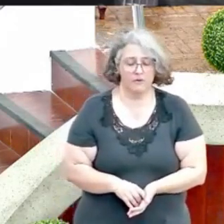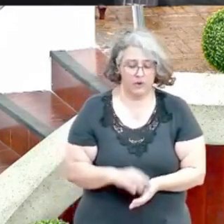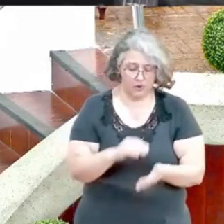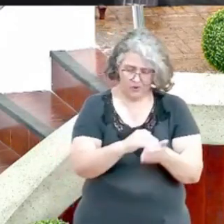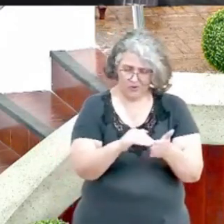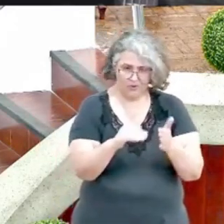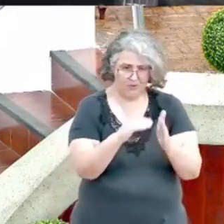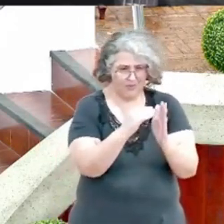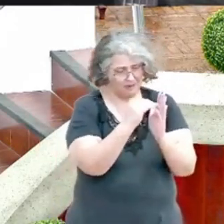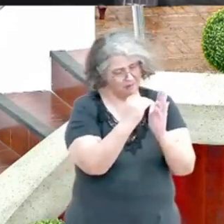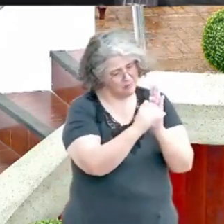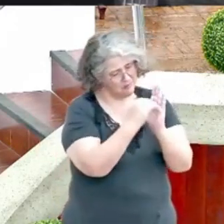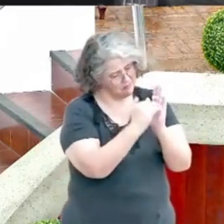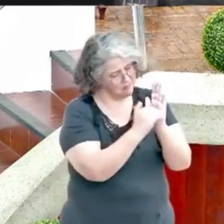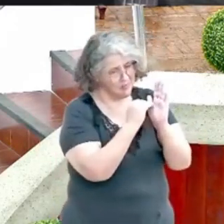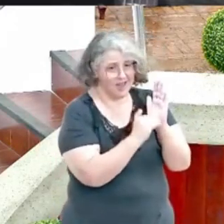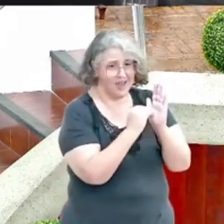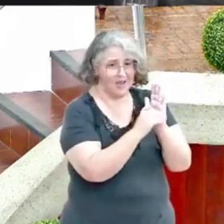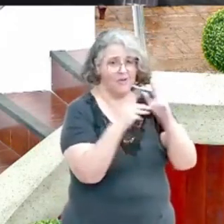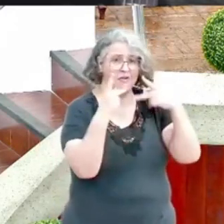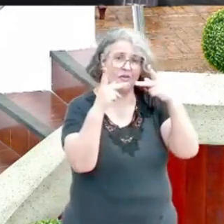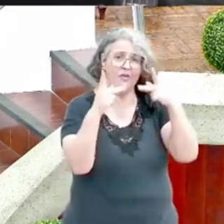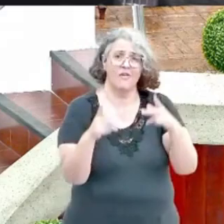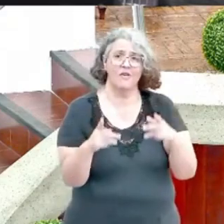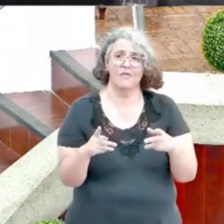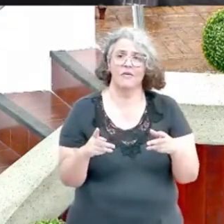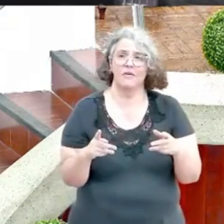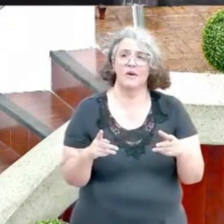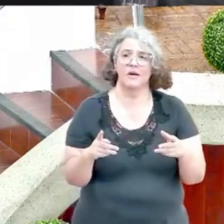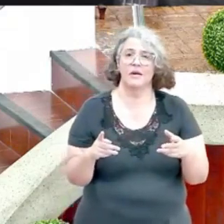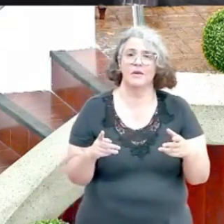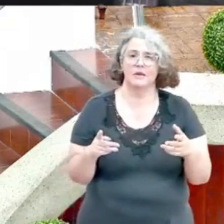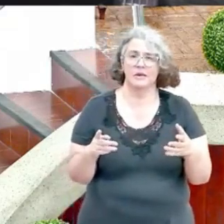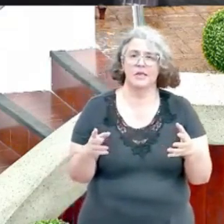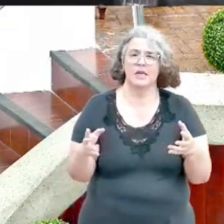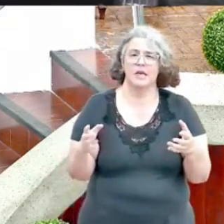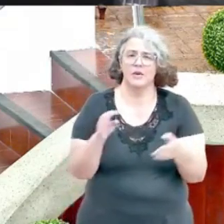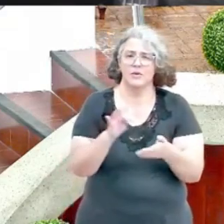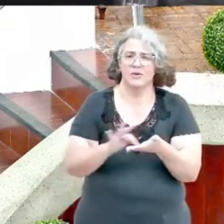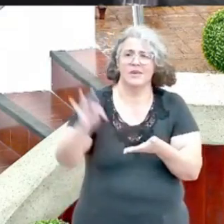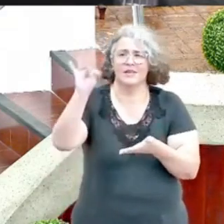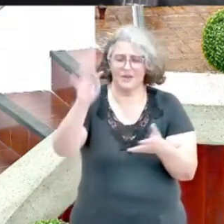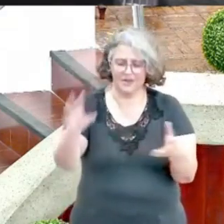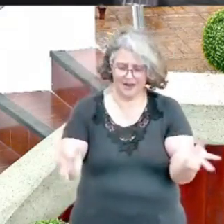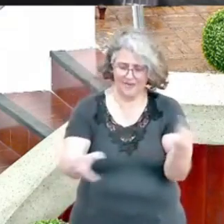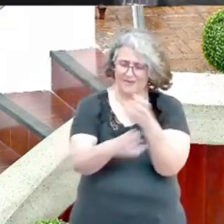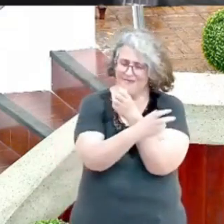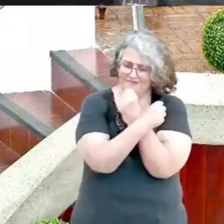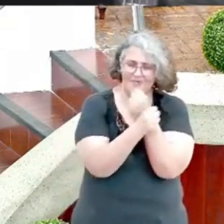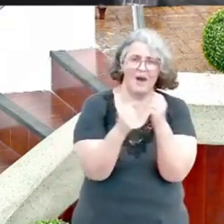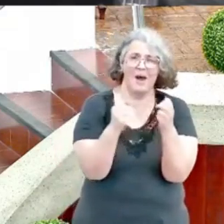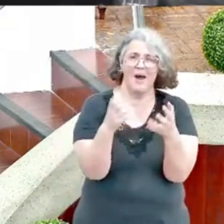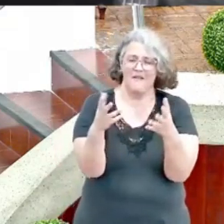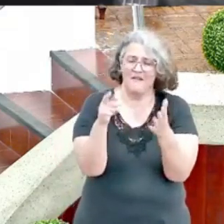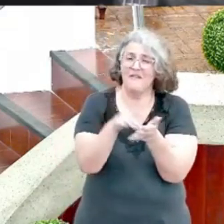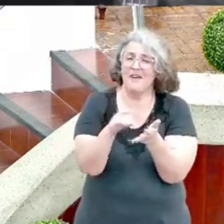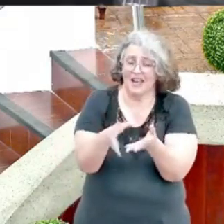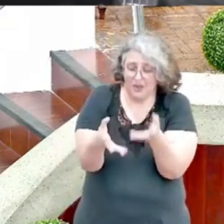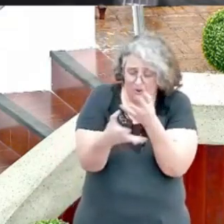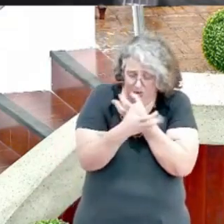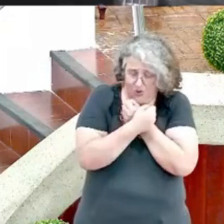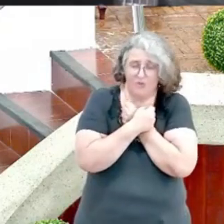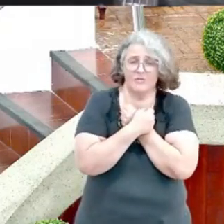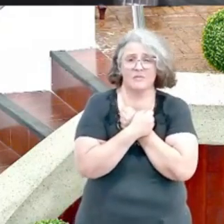Paulo fortalece a fé deles, dizendo que eles abraçaram essa verdade. E que o fato de estarem sendo perseguidos por causa do evangelho